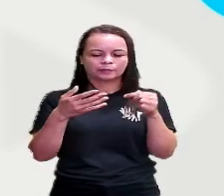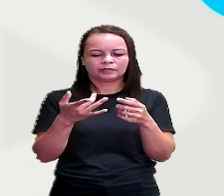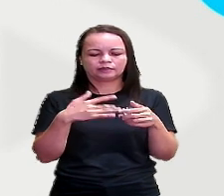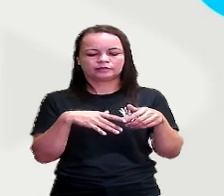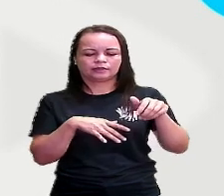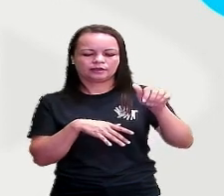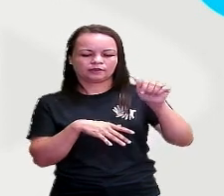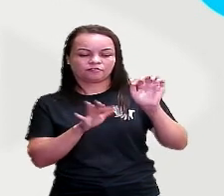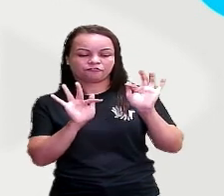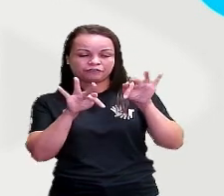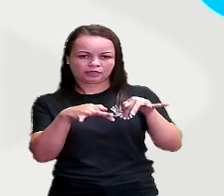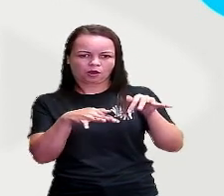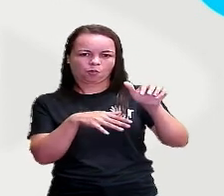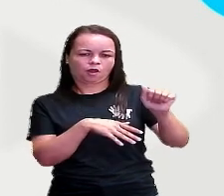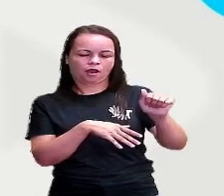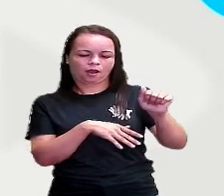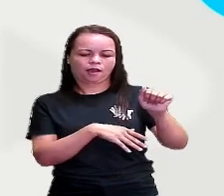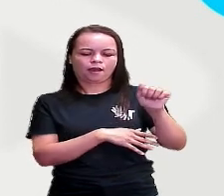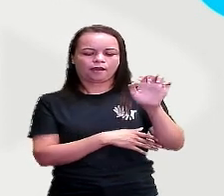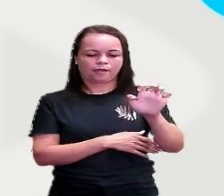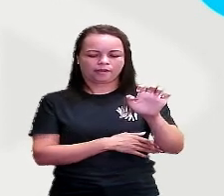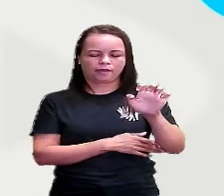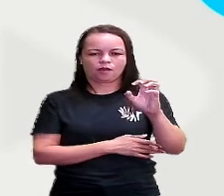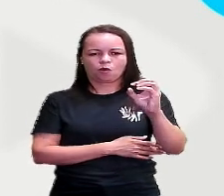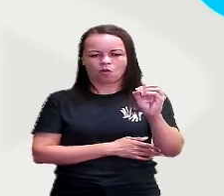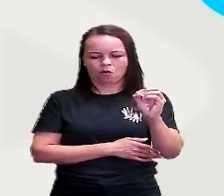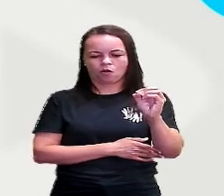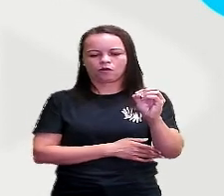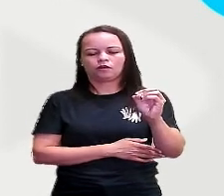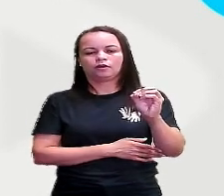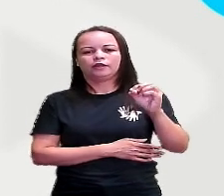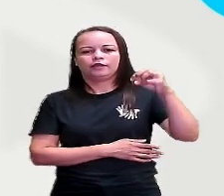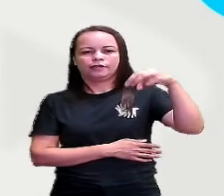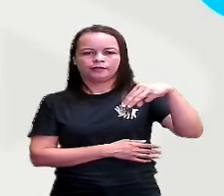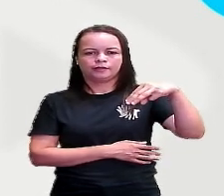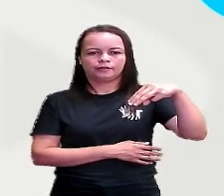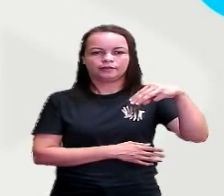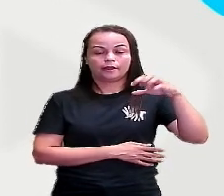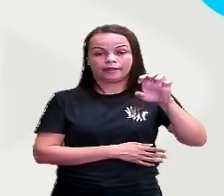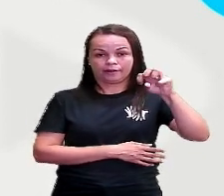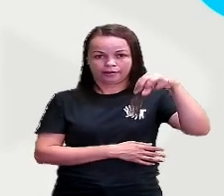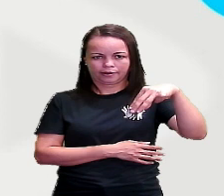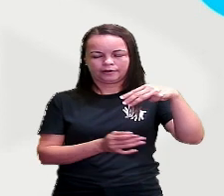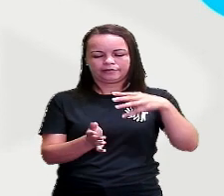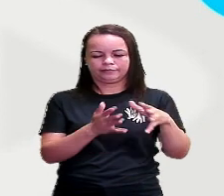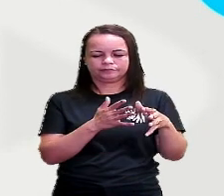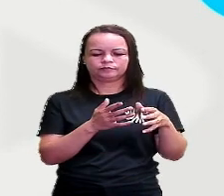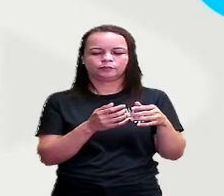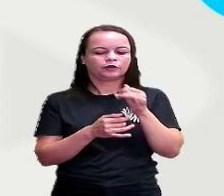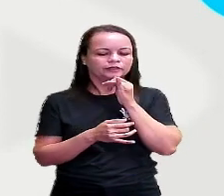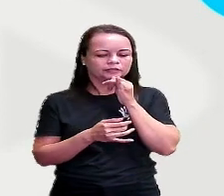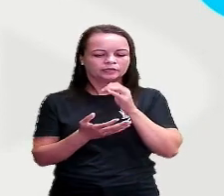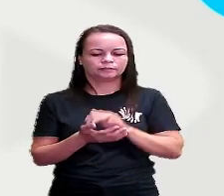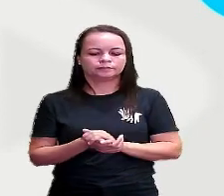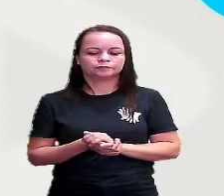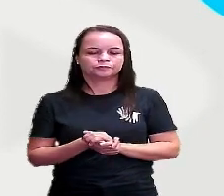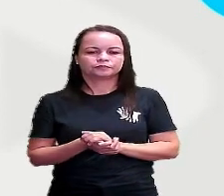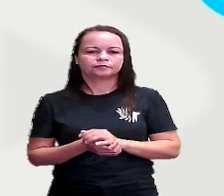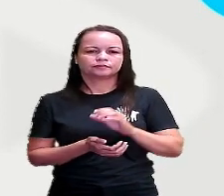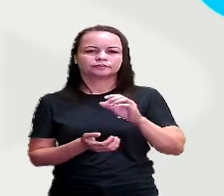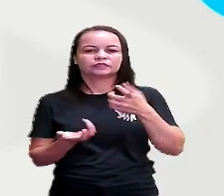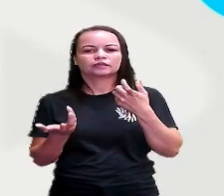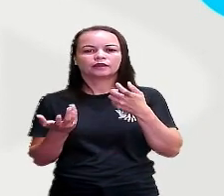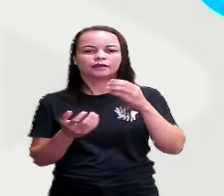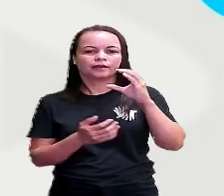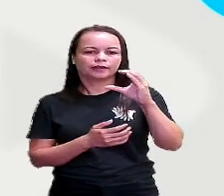A, E, O e em, seguidas ou não de S. Então, ó, cajá é